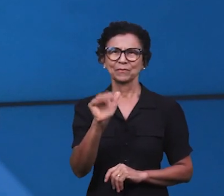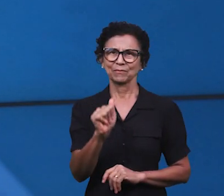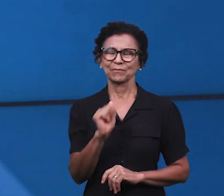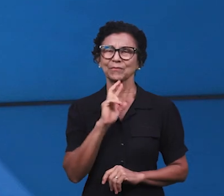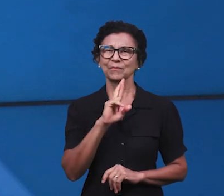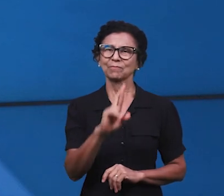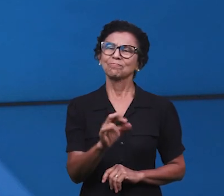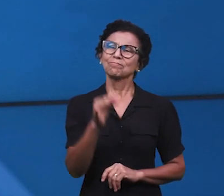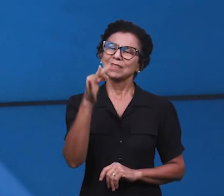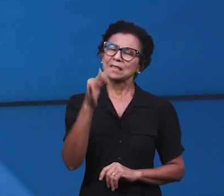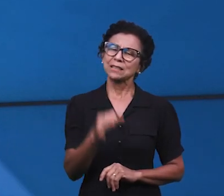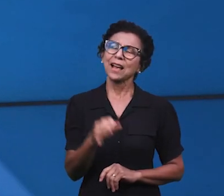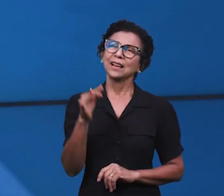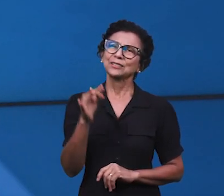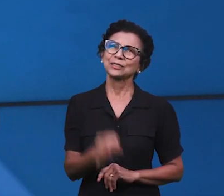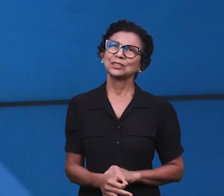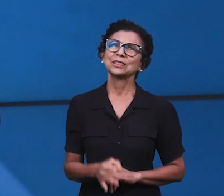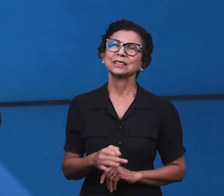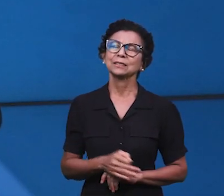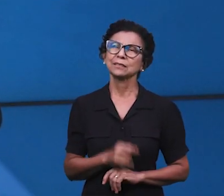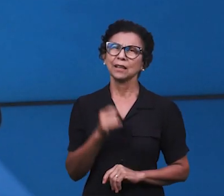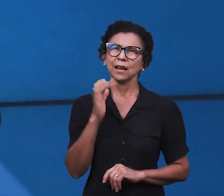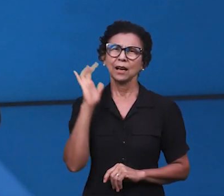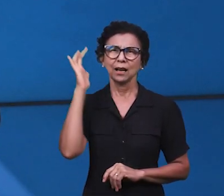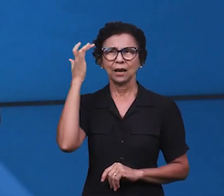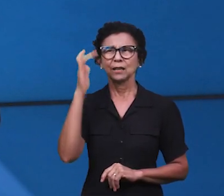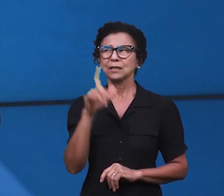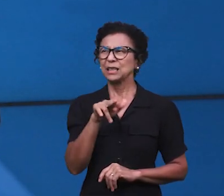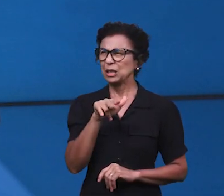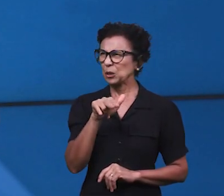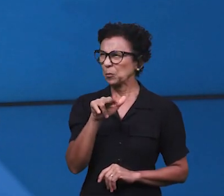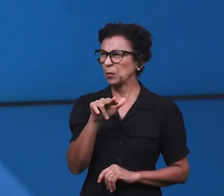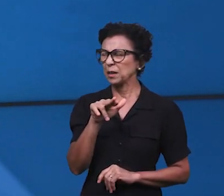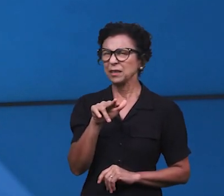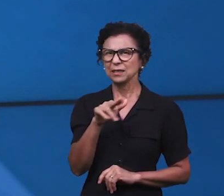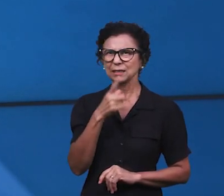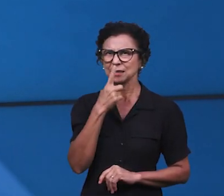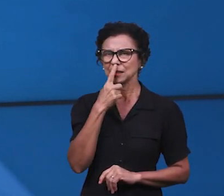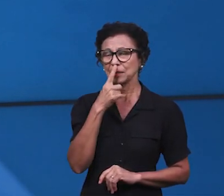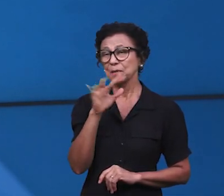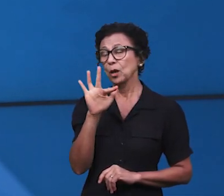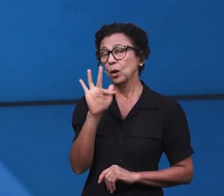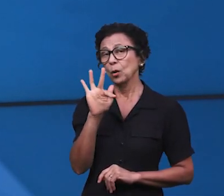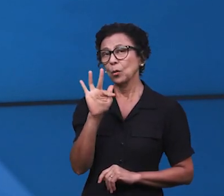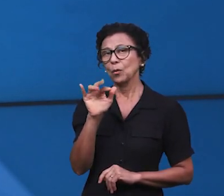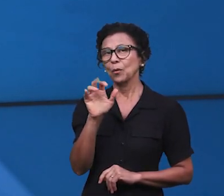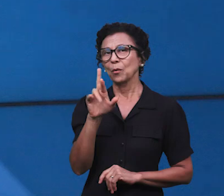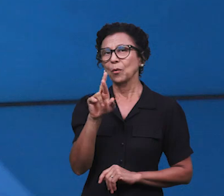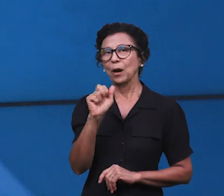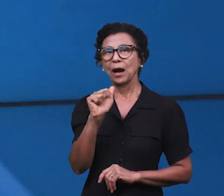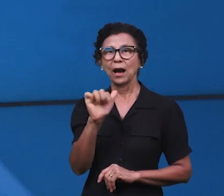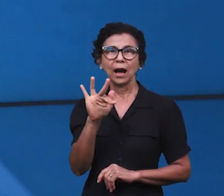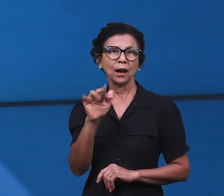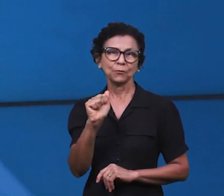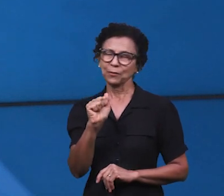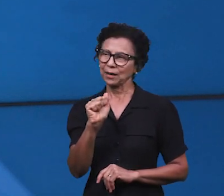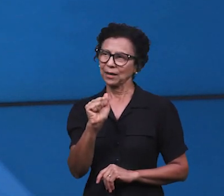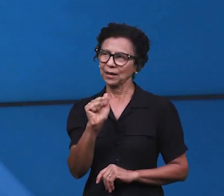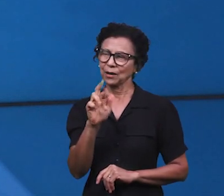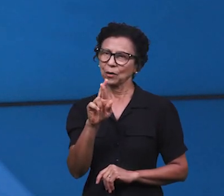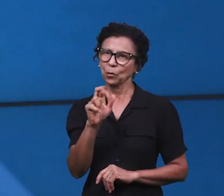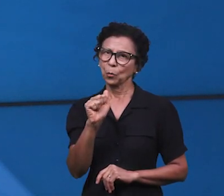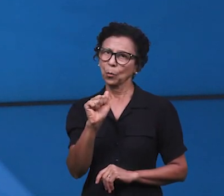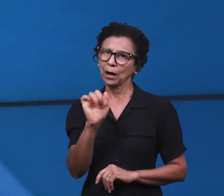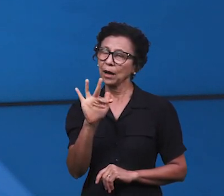respondeu perfeitamente, né? Eu creio até que são irmãs, né? Porque ela teve a intimidade de chamar de Rafa. Ô, Rafa, Certamente. Toda